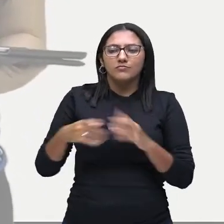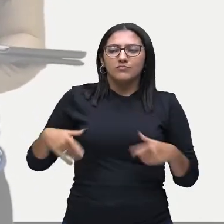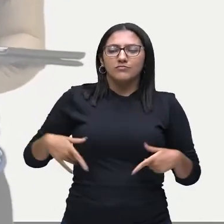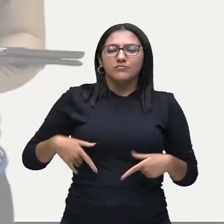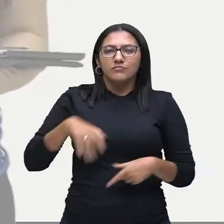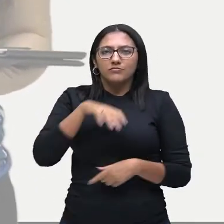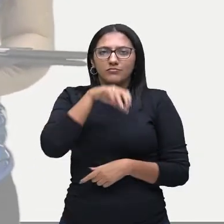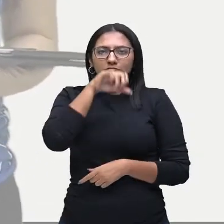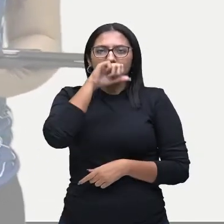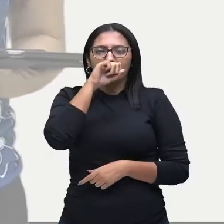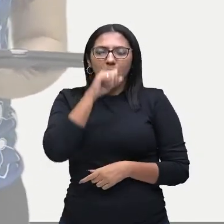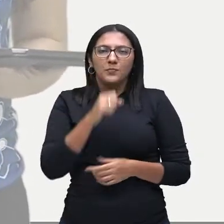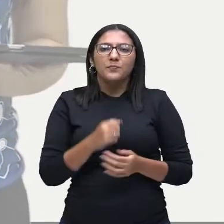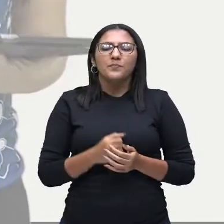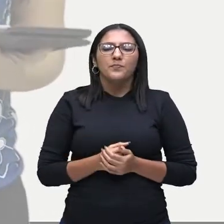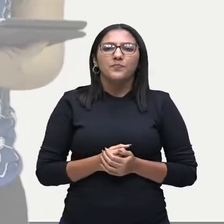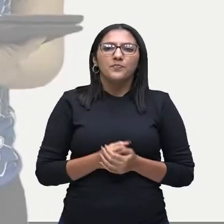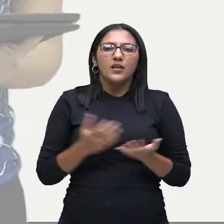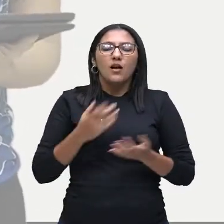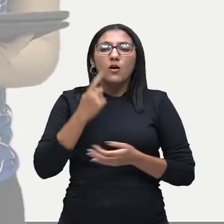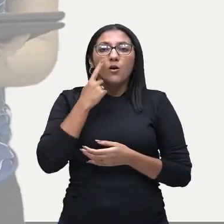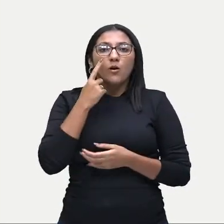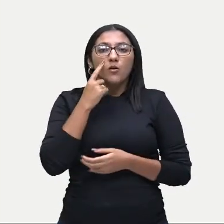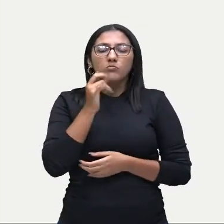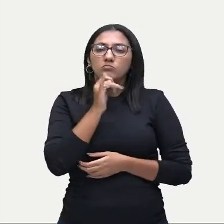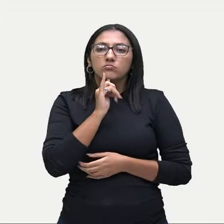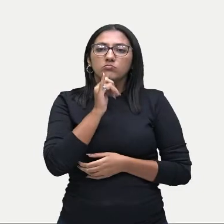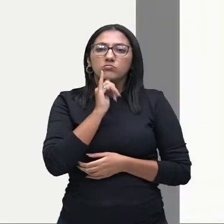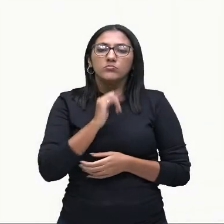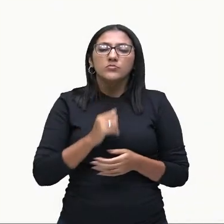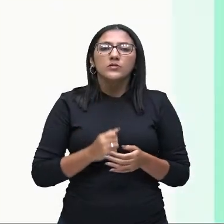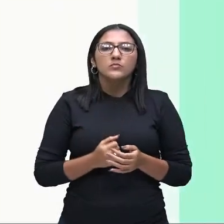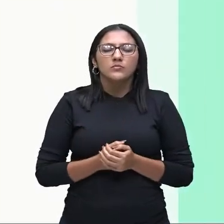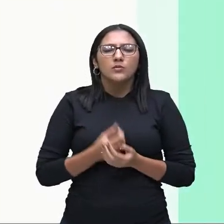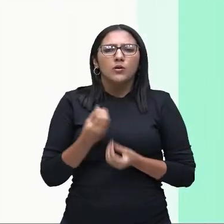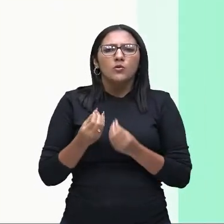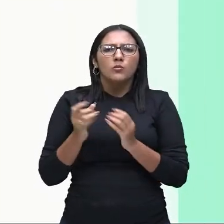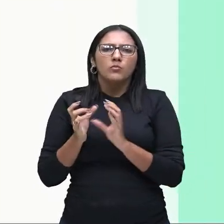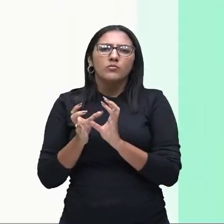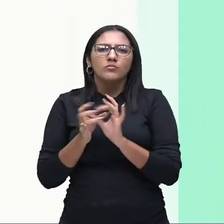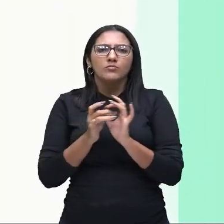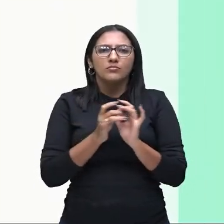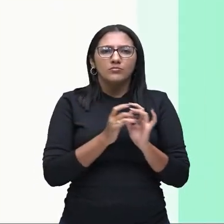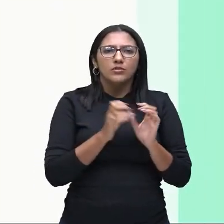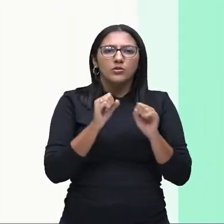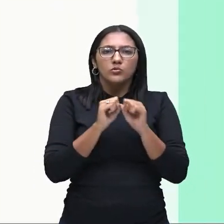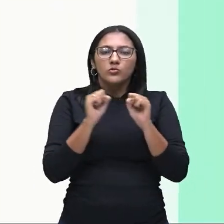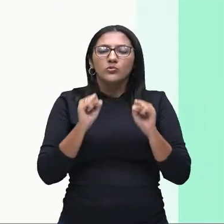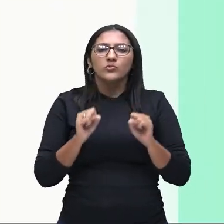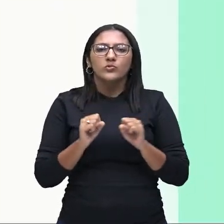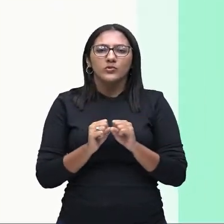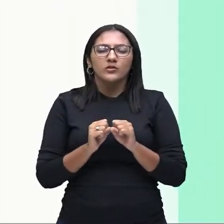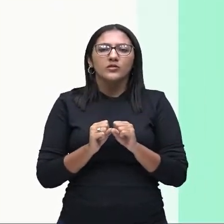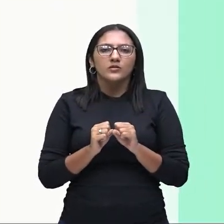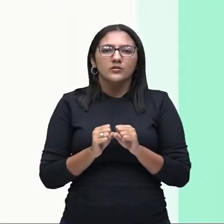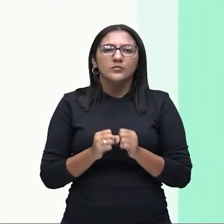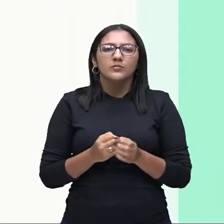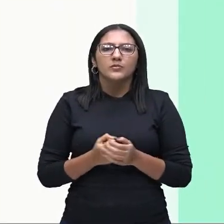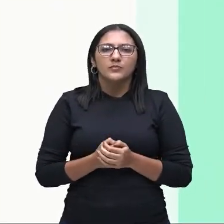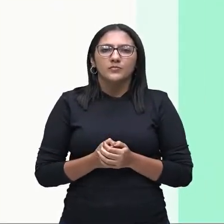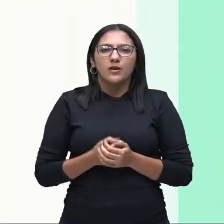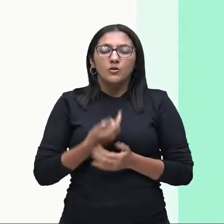respiratório, certo? E agora eu vou dar um exemplo para vocês da integração do sistema cardiovascular com o